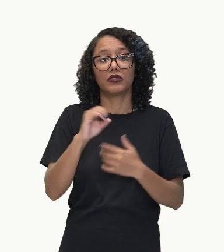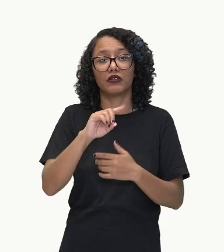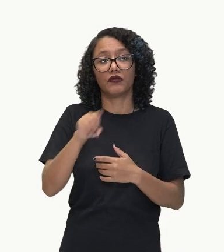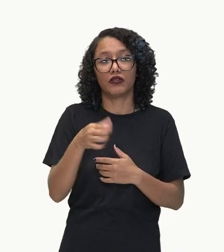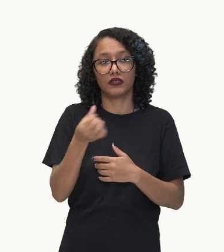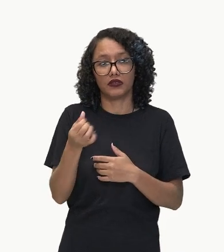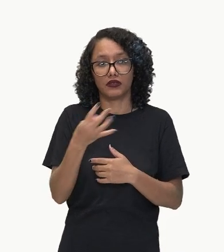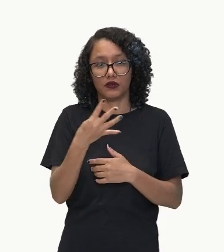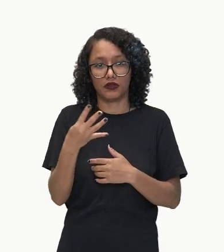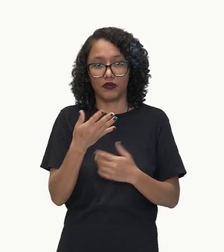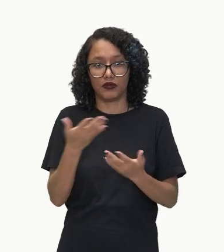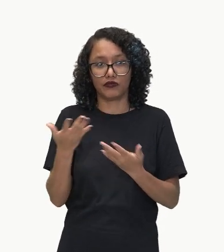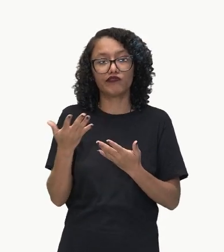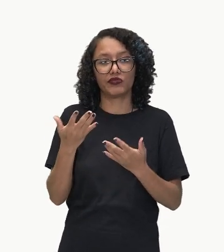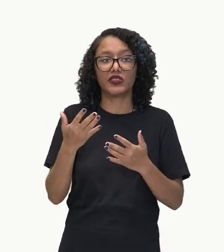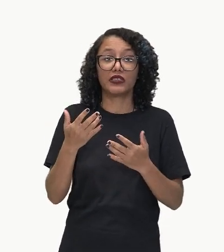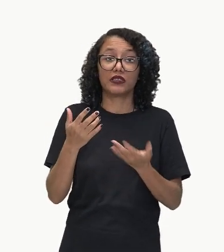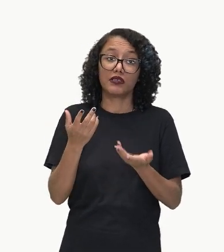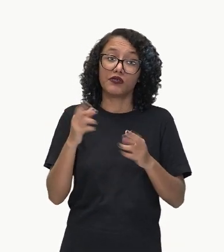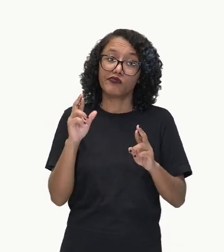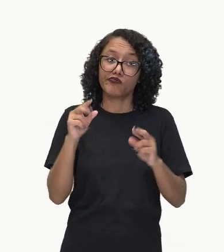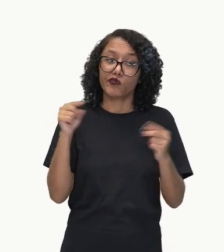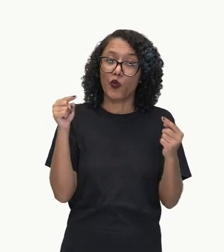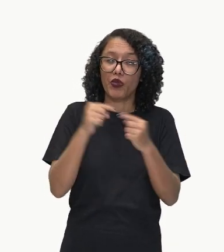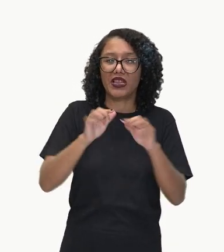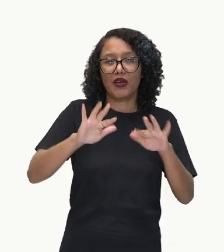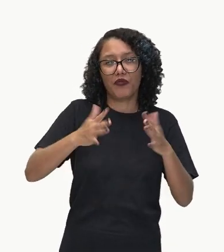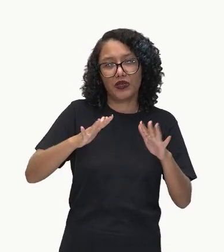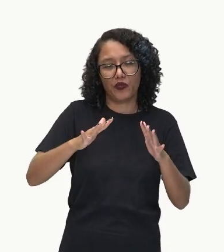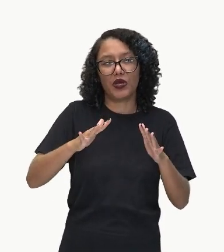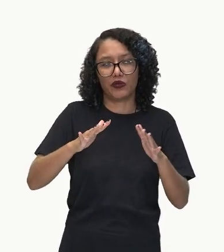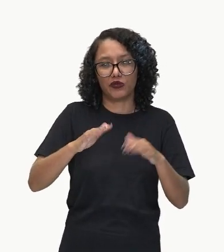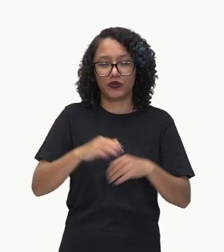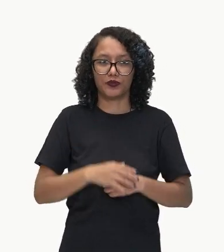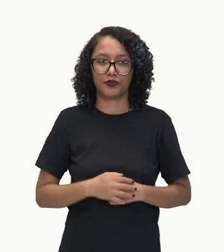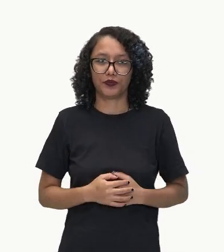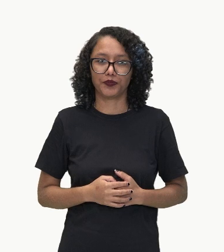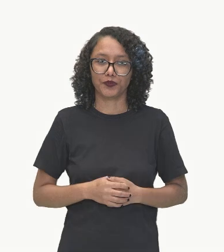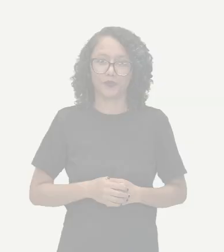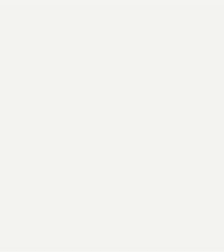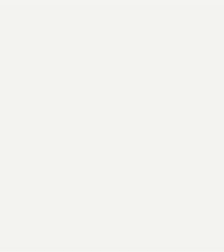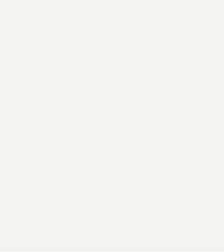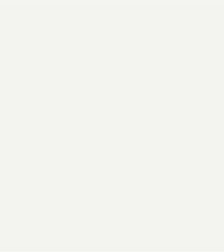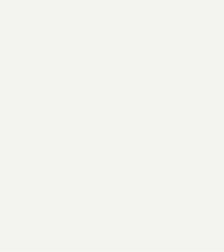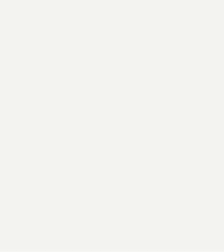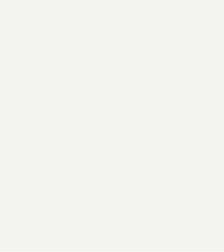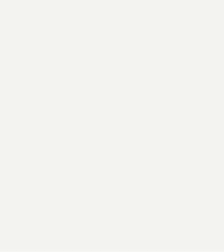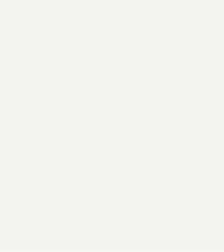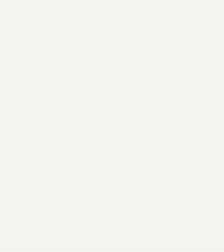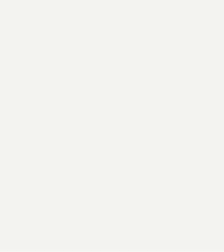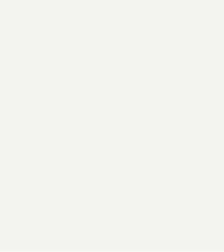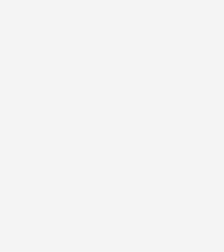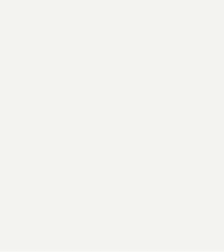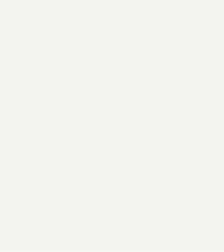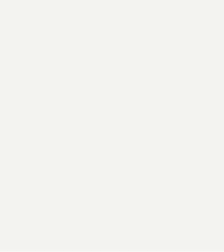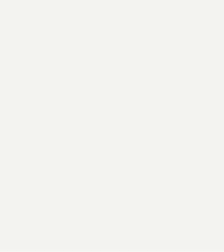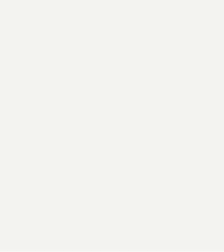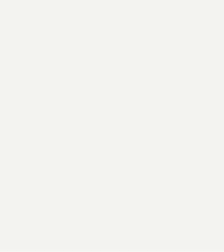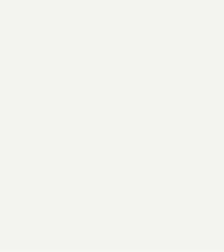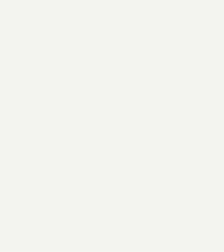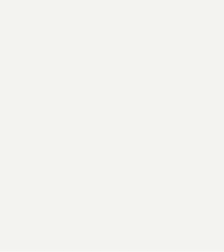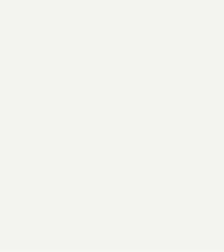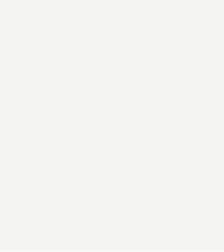0,644, considerado de IDH médio. O idioma oficial é o hindi, mas o inglês